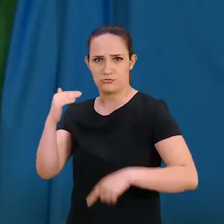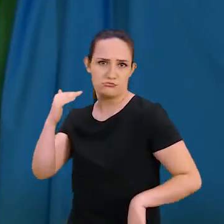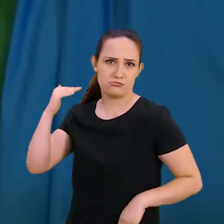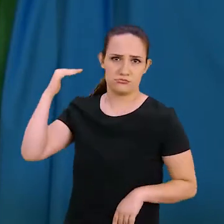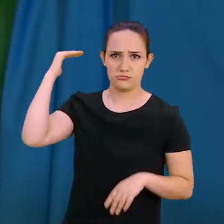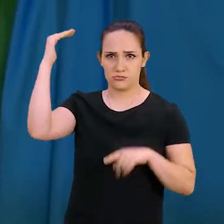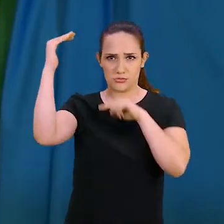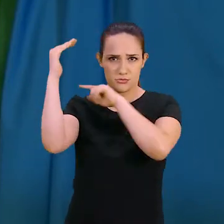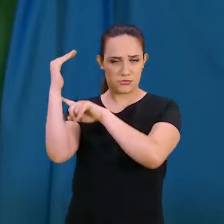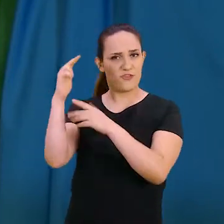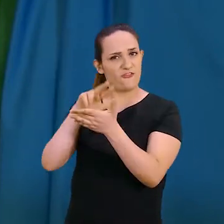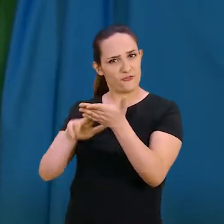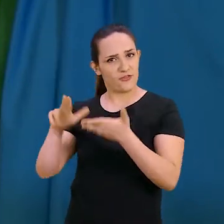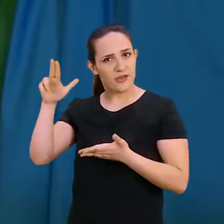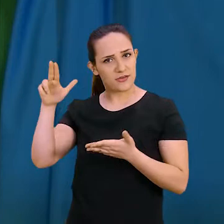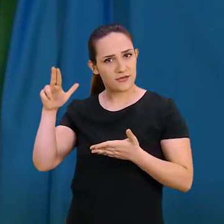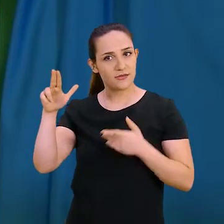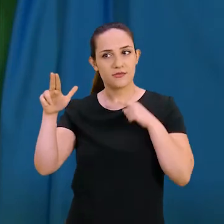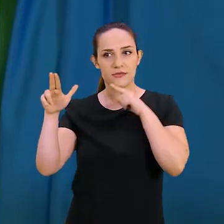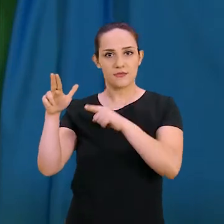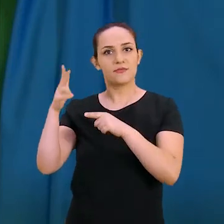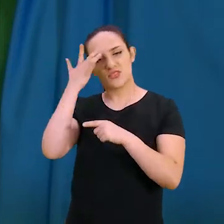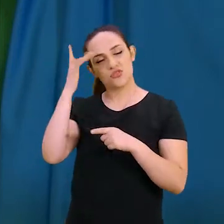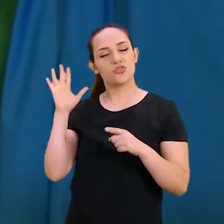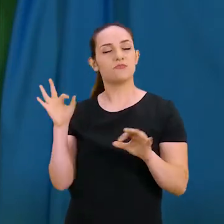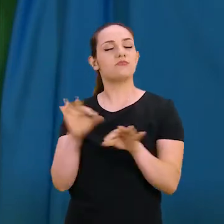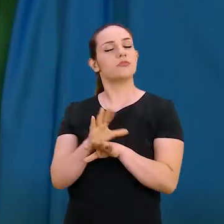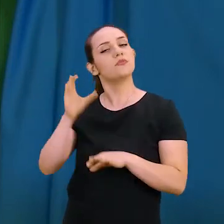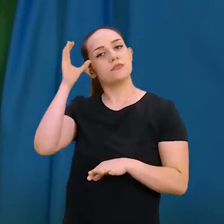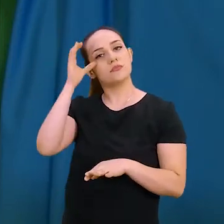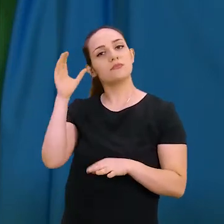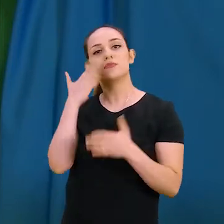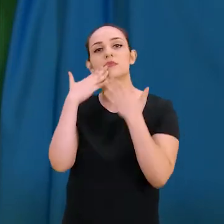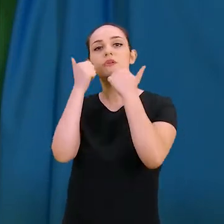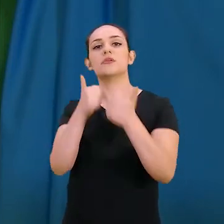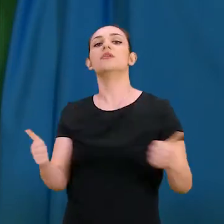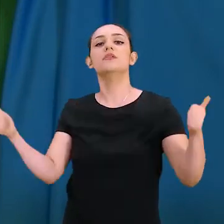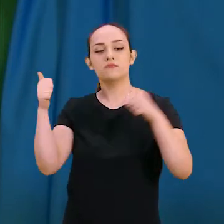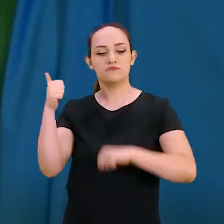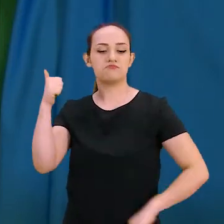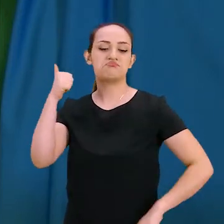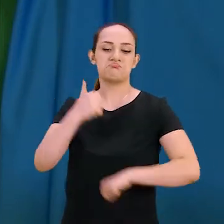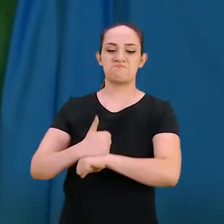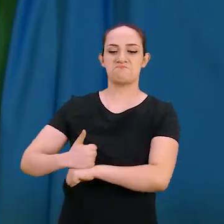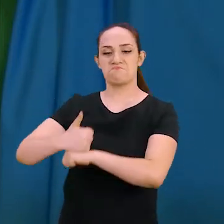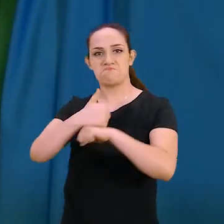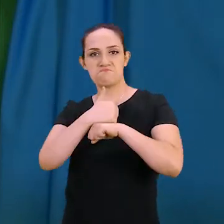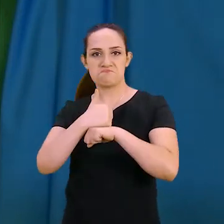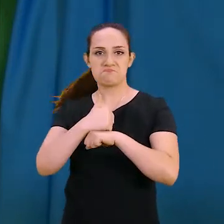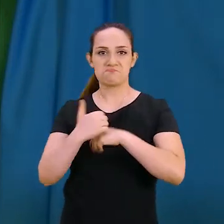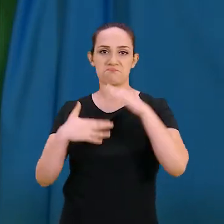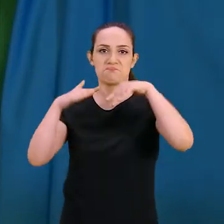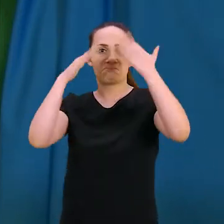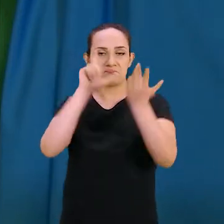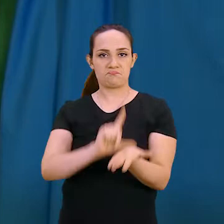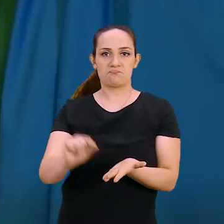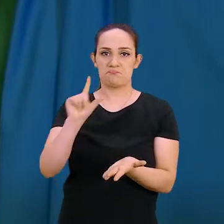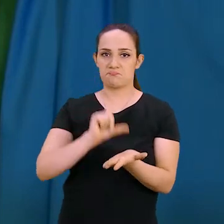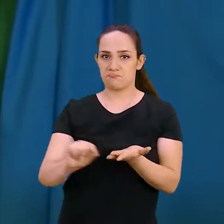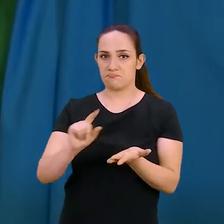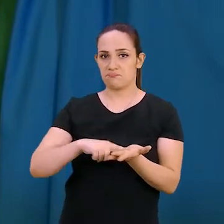quando o projeto tiver continuidade e ele estiver na universidade, com toda certeza, a qualidade